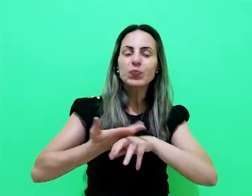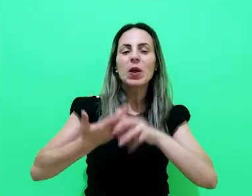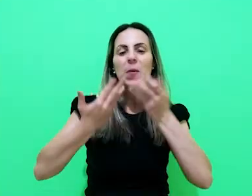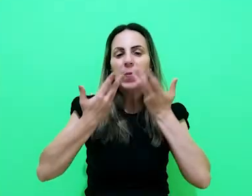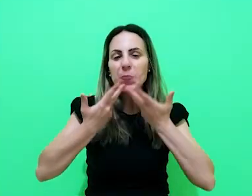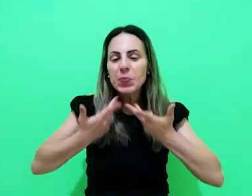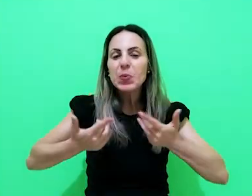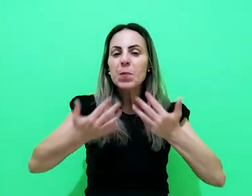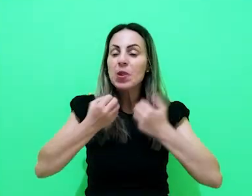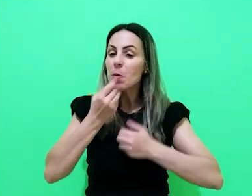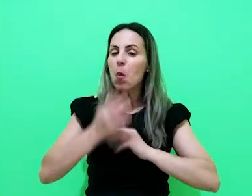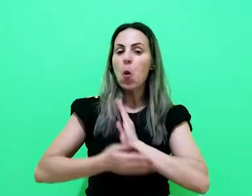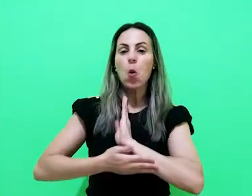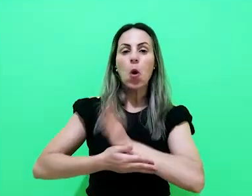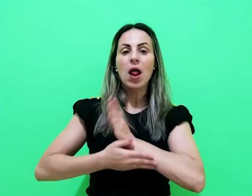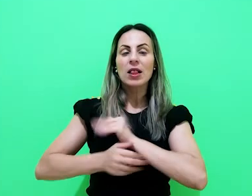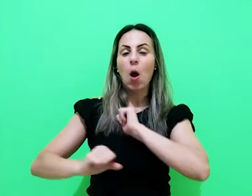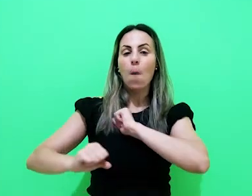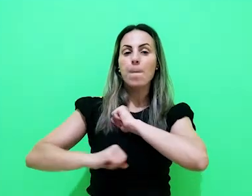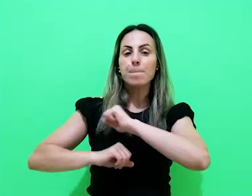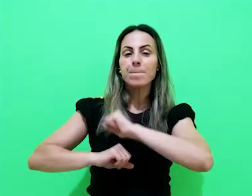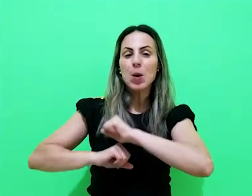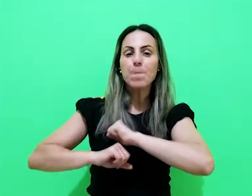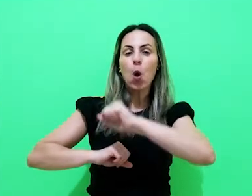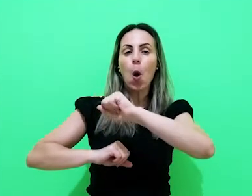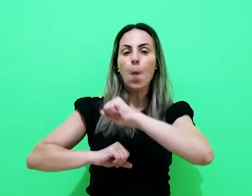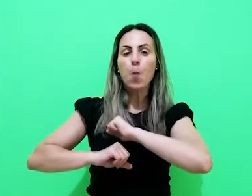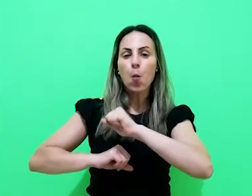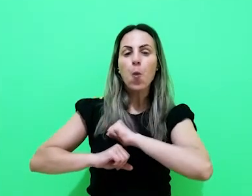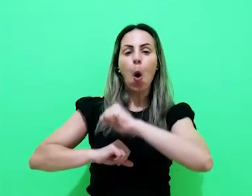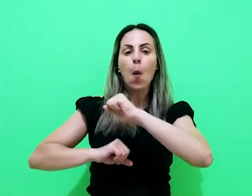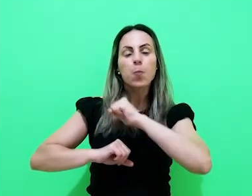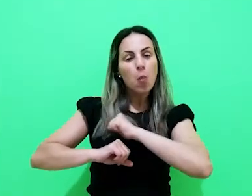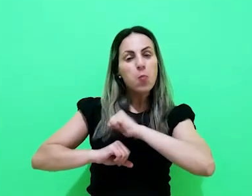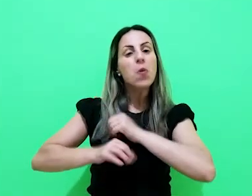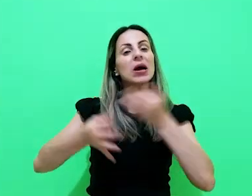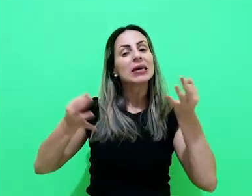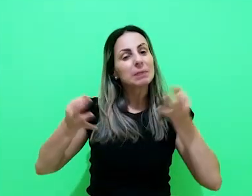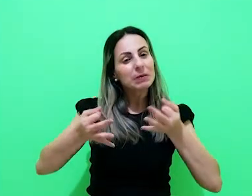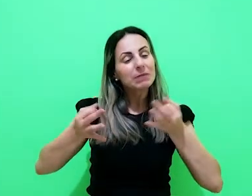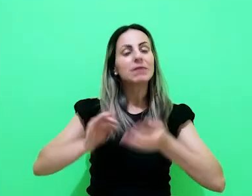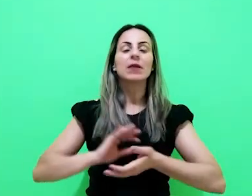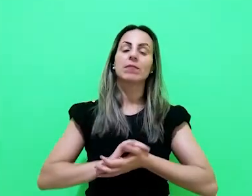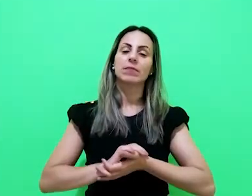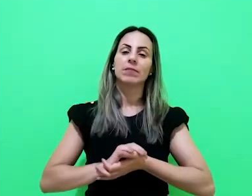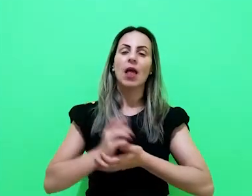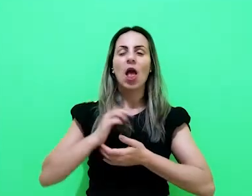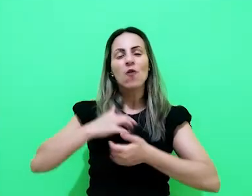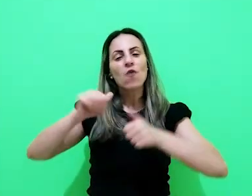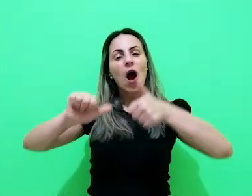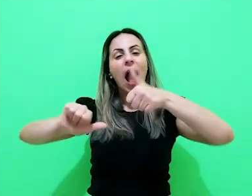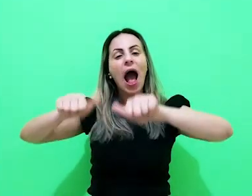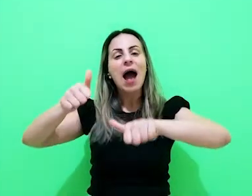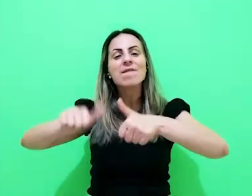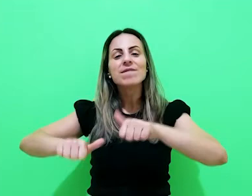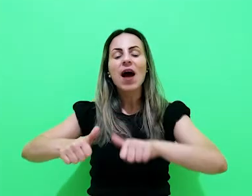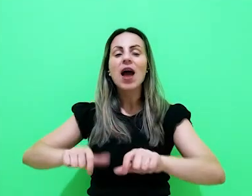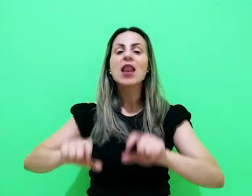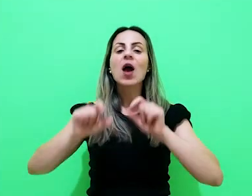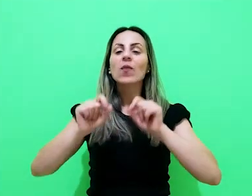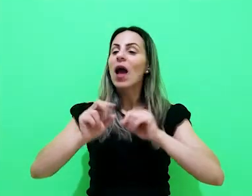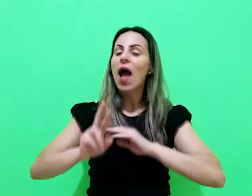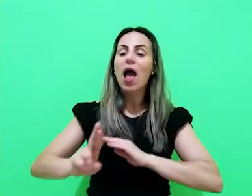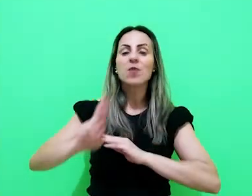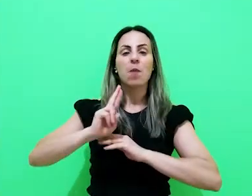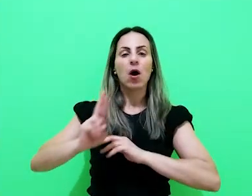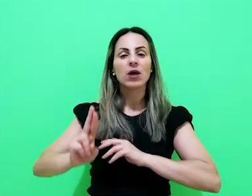uma frequência cardíaca boa e o coração também batia adequadamente. Eu vou sempre avaliar, pessoal, a